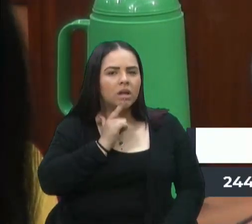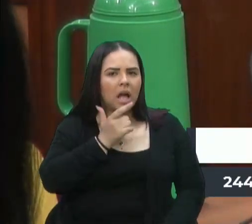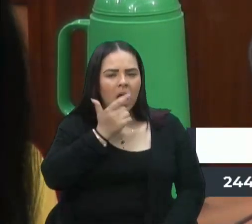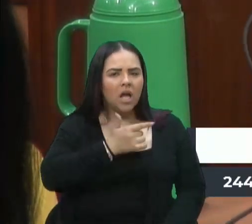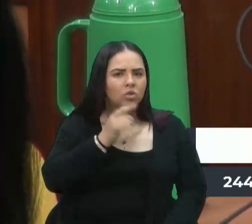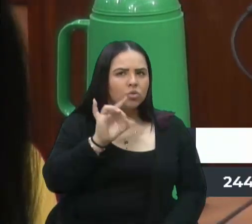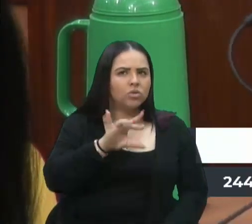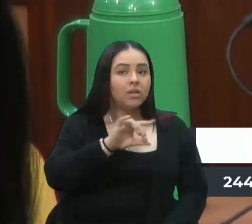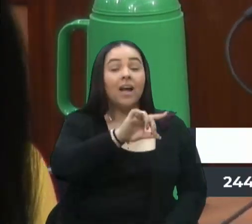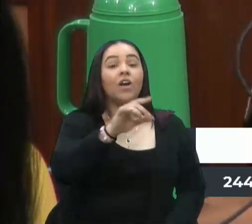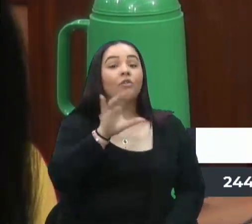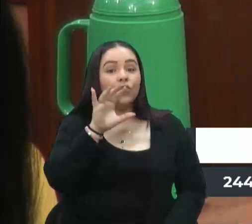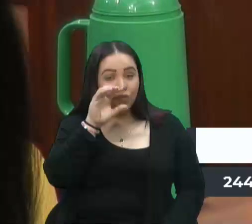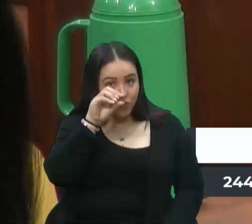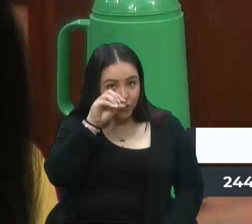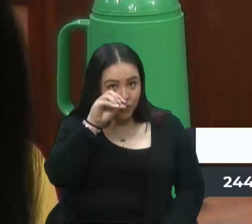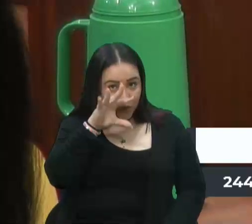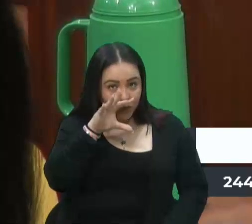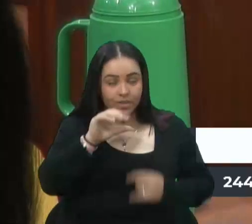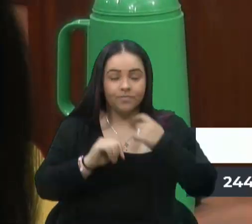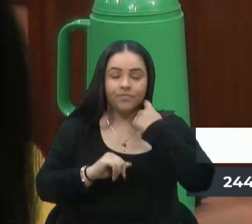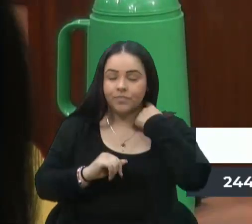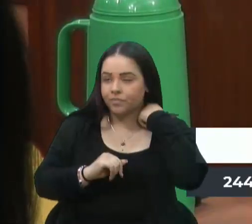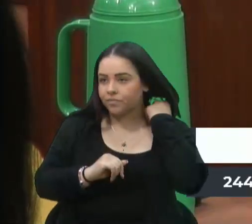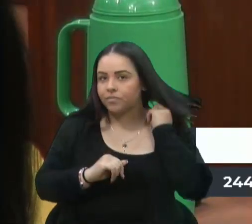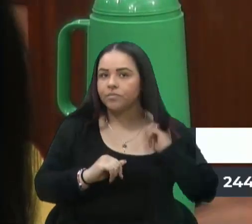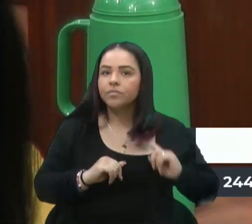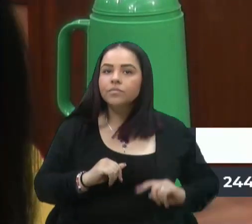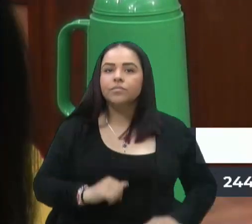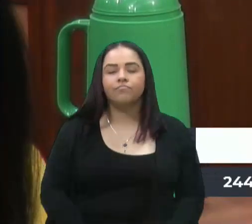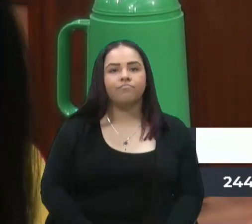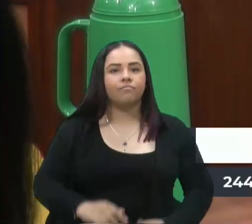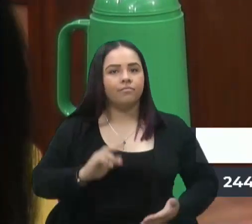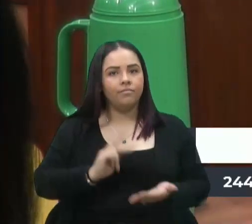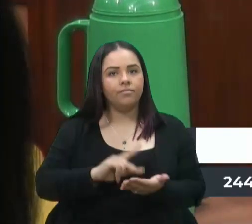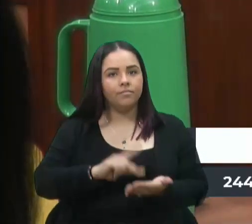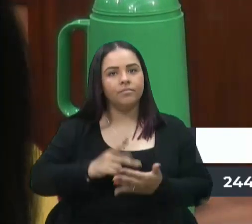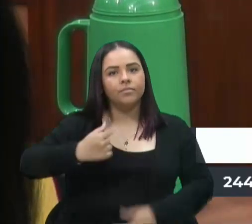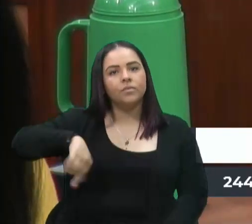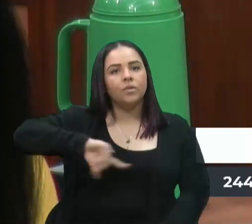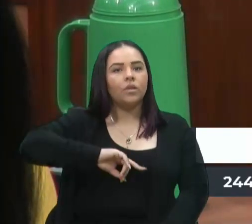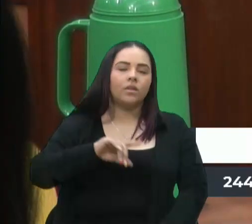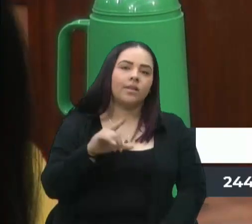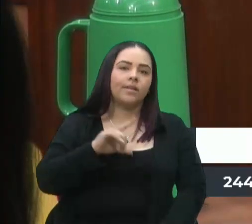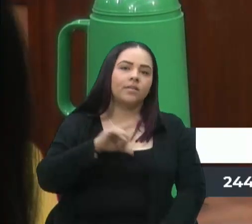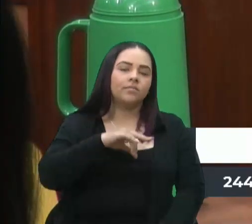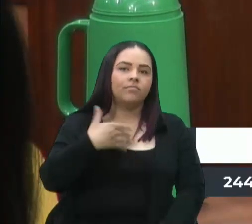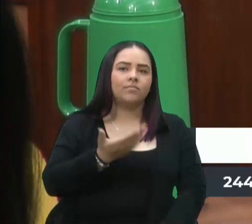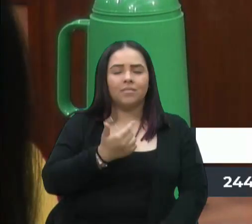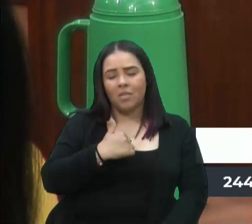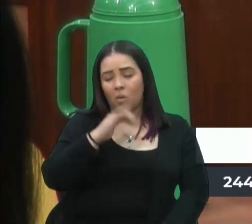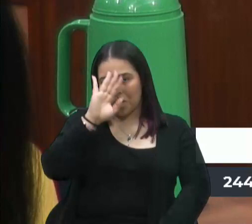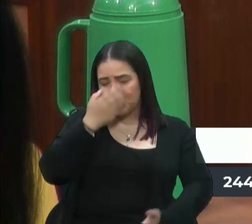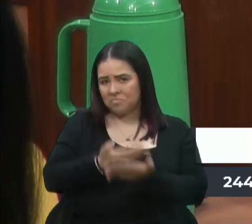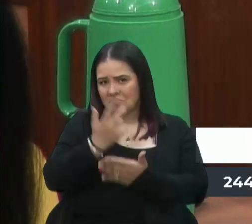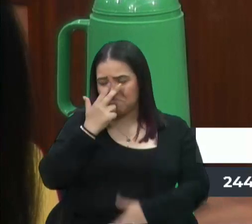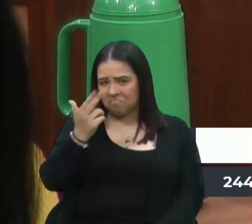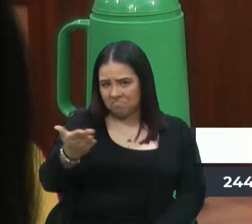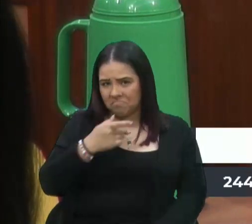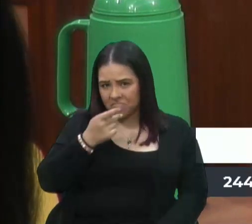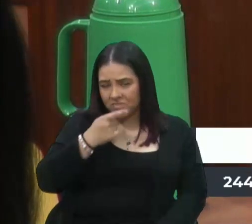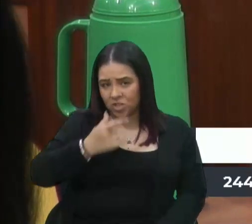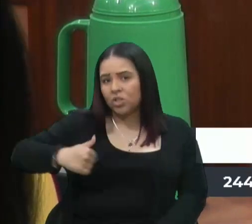esses vereadores, e o Fiuza, obrigada. De fato, né, nós temos assim, eu acredito que é bem que nem o senhor disse,